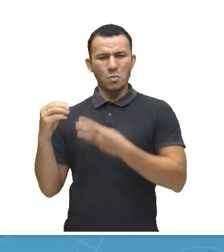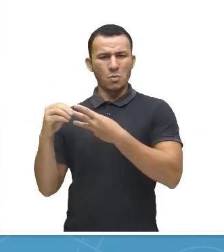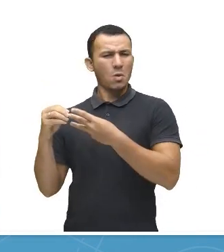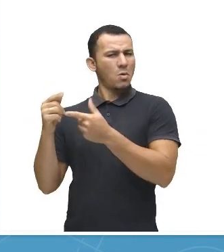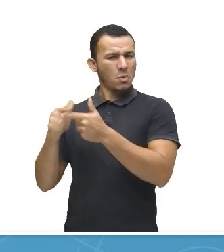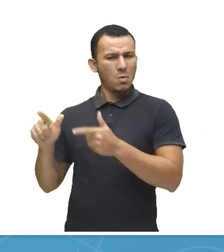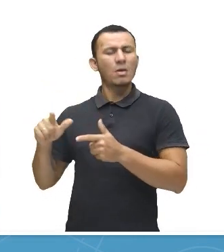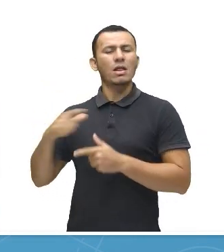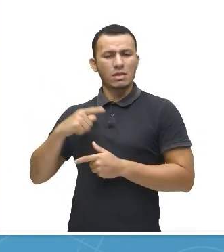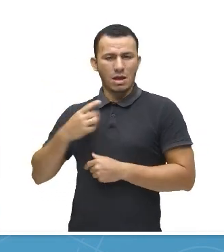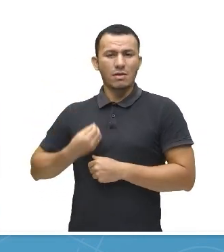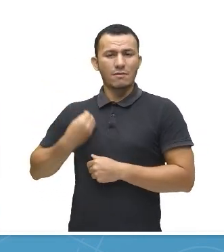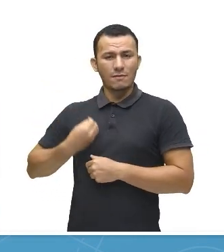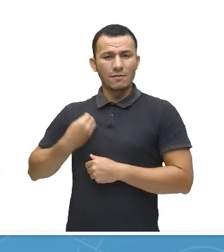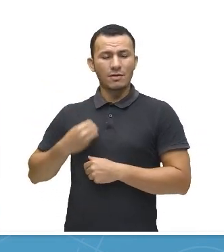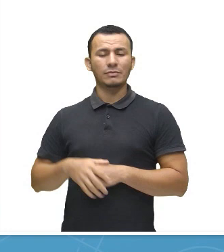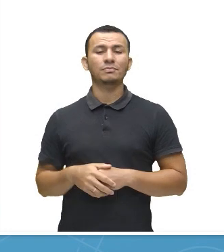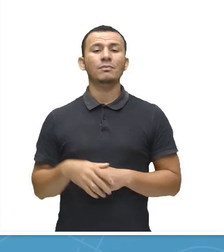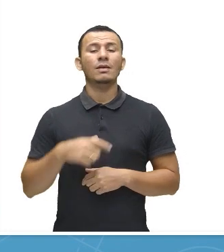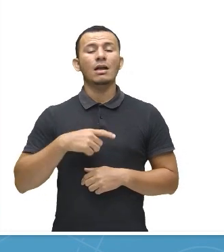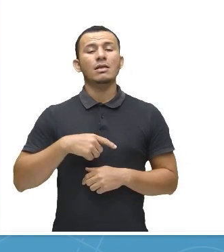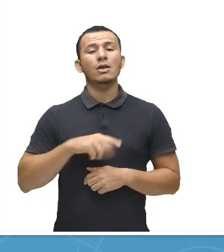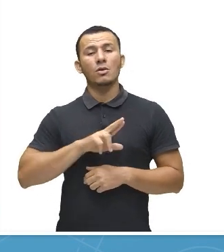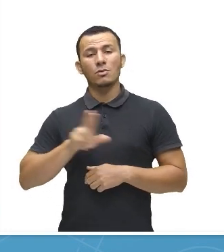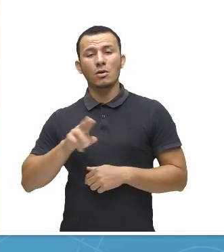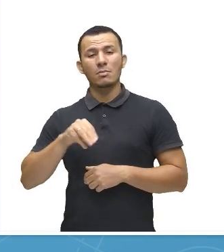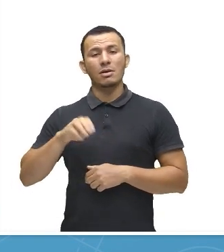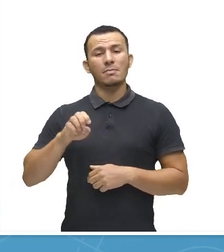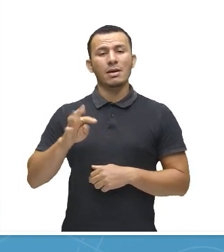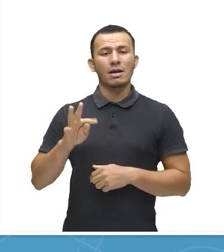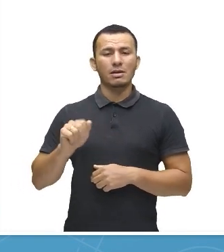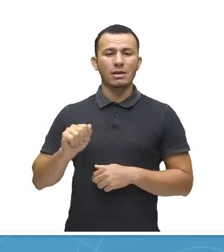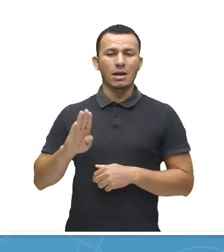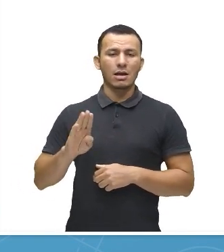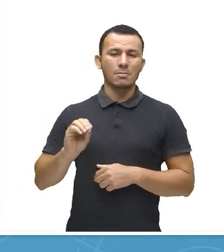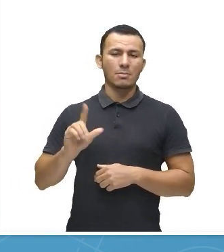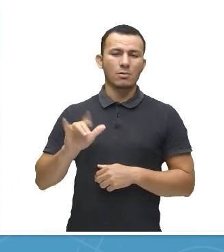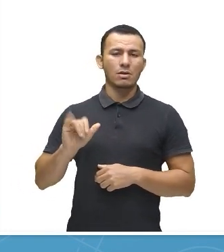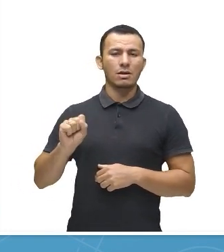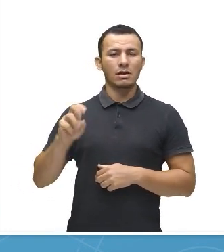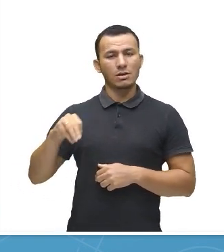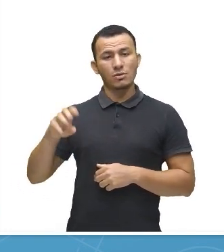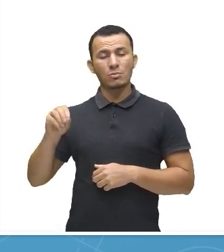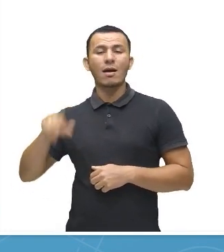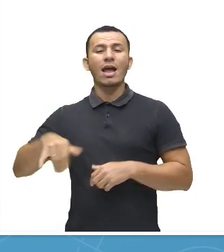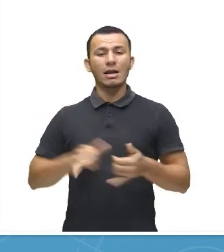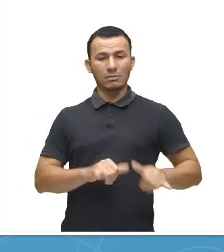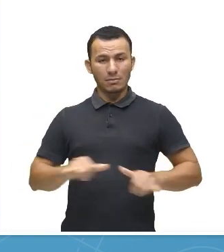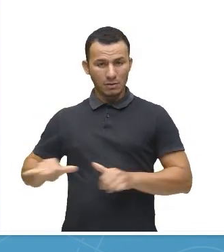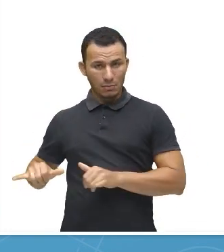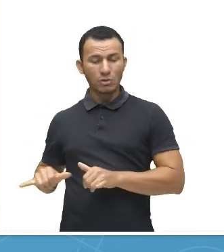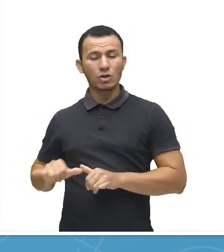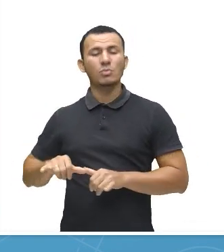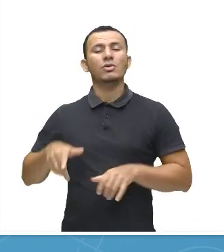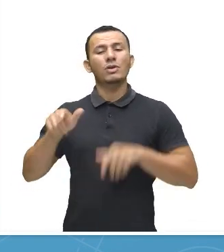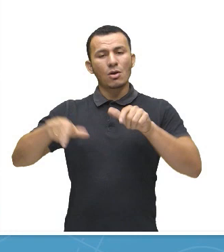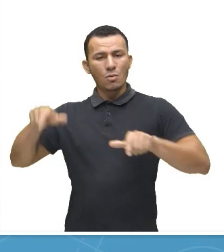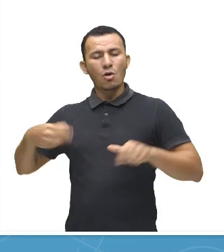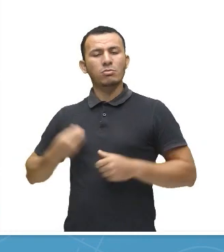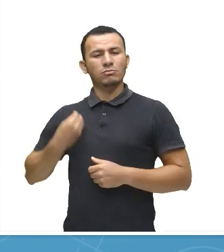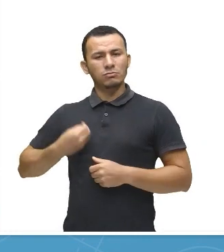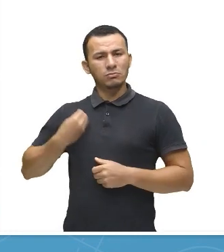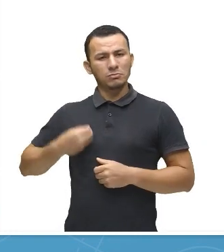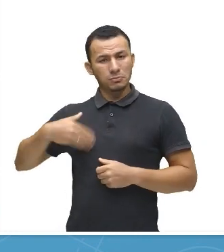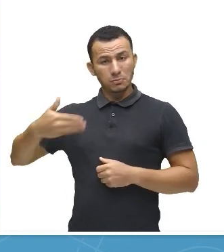é que se realiza o metabolismo, que mantém um organismo vivo. Então, vocês estão vendo aí dois tipos de célula,